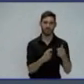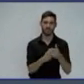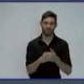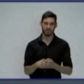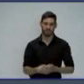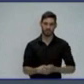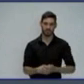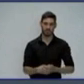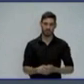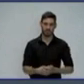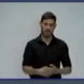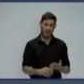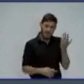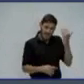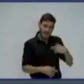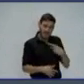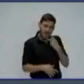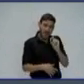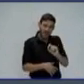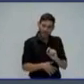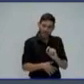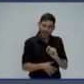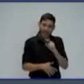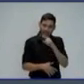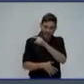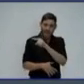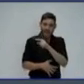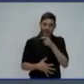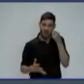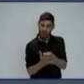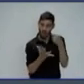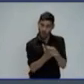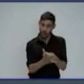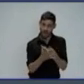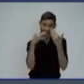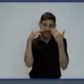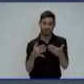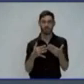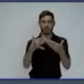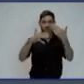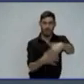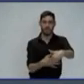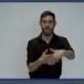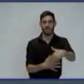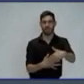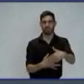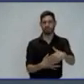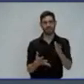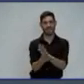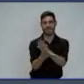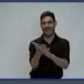Disse eu, então, à época, que ele tinha o dever moral de apresentar as provas. Não apresentou.